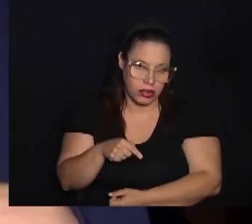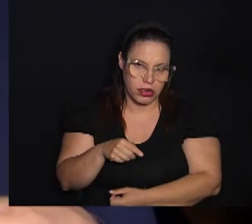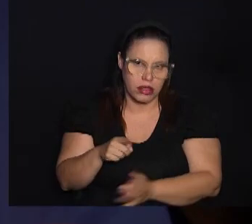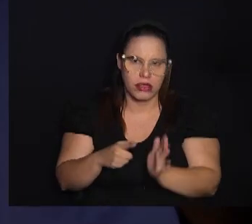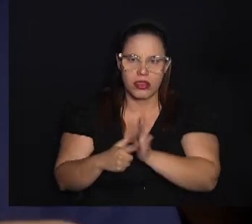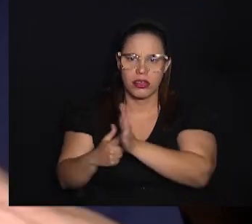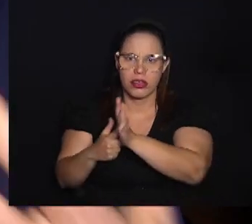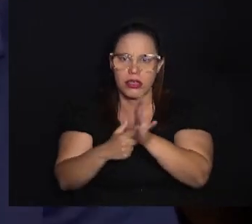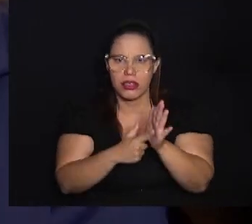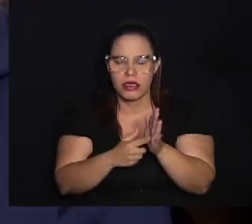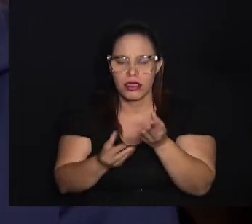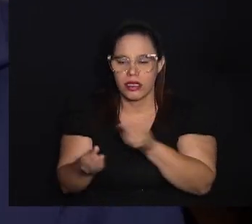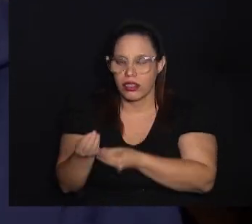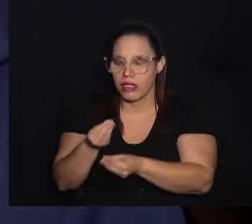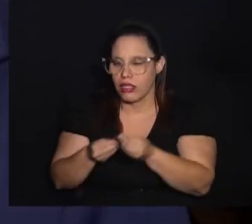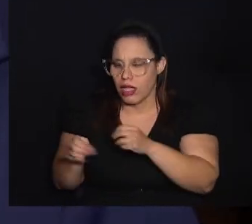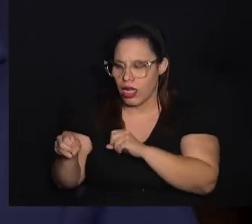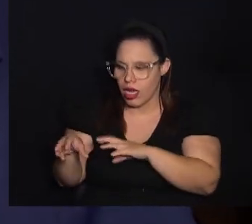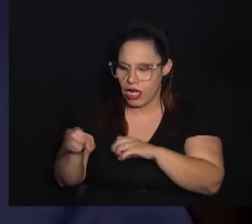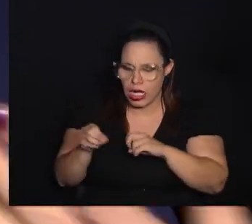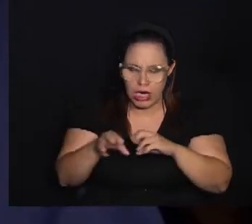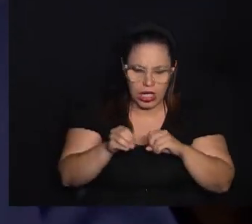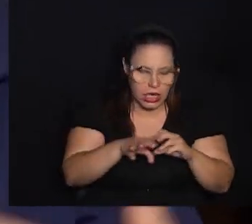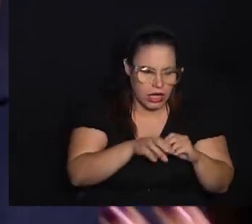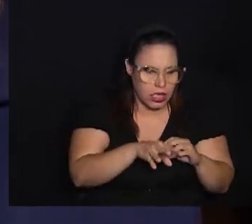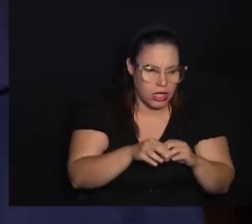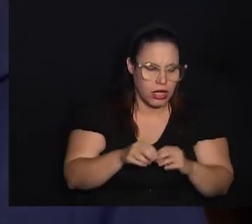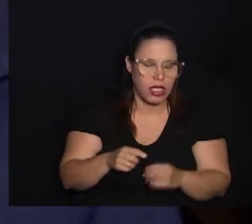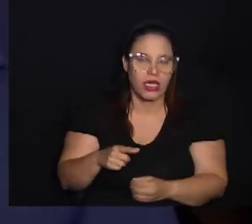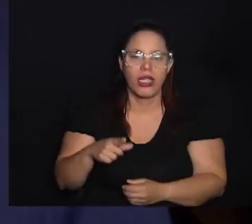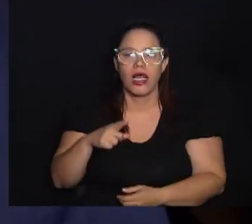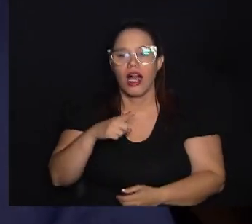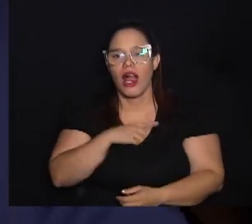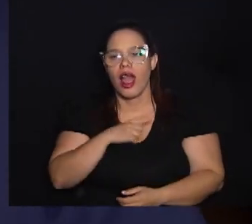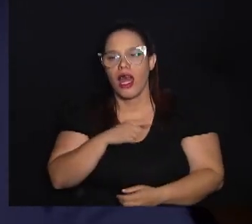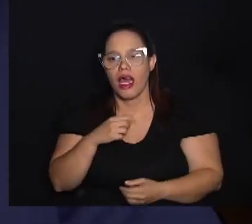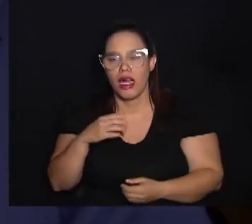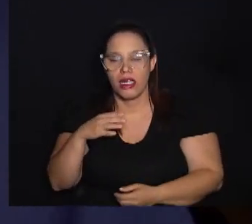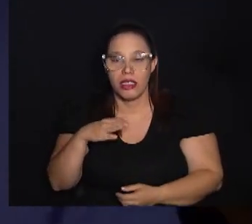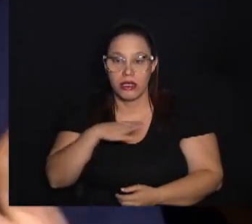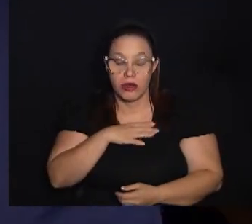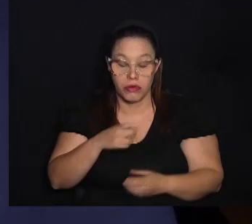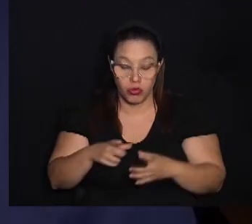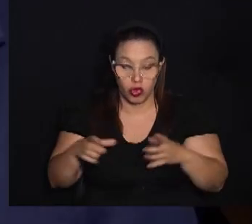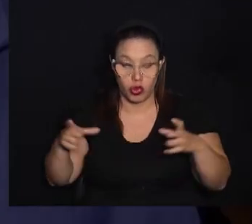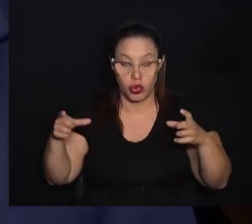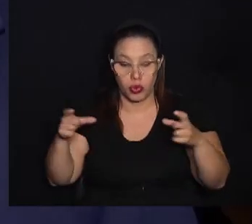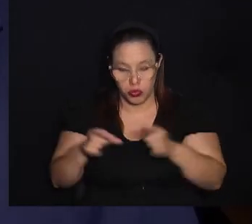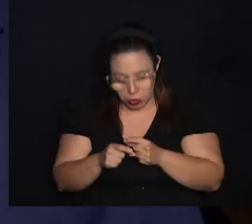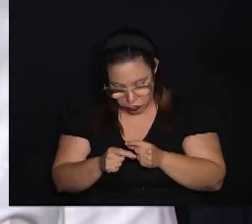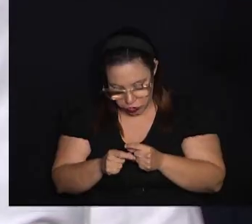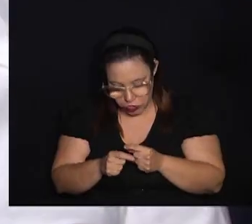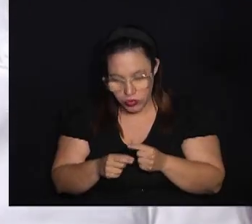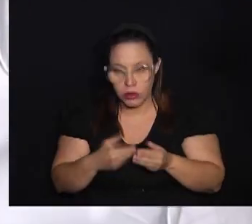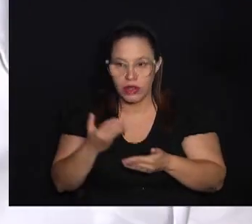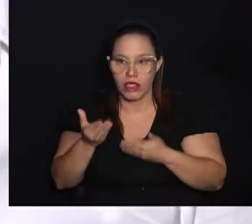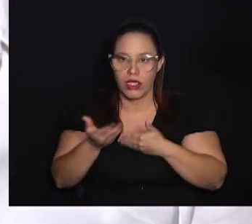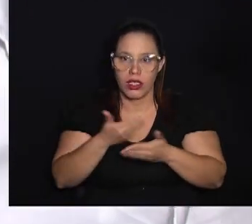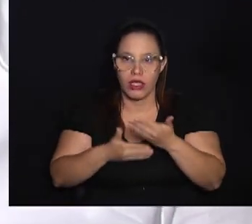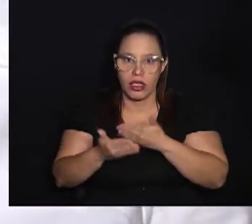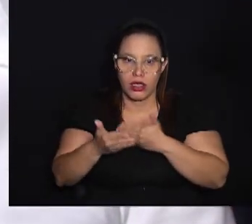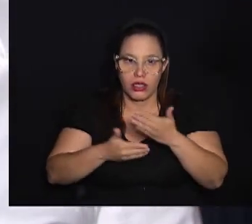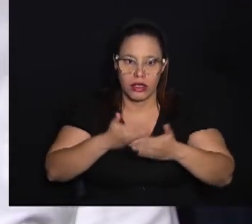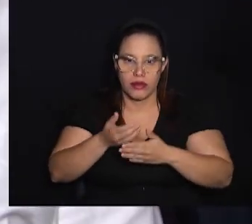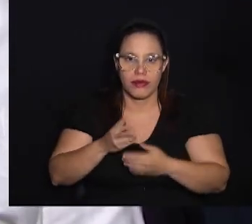fazer essa articulação e ensinar uma série de coisas, porque tem municípios grandes e pequenos, e trocando a gente se fortalece. O